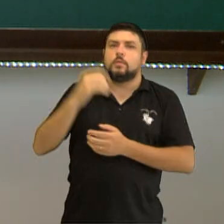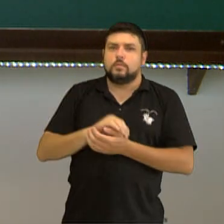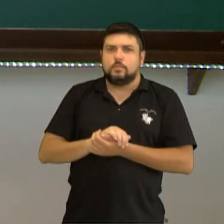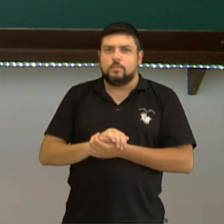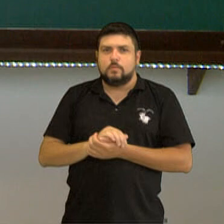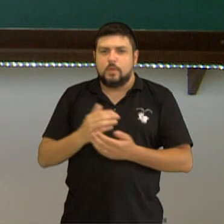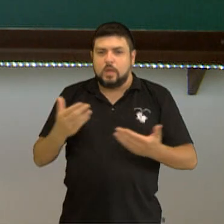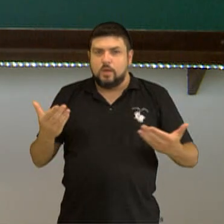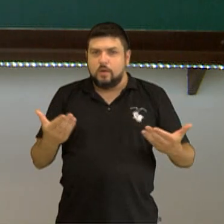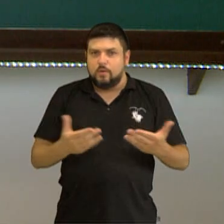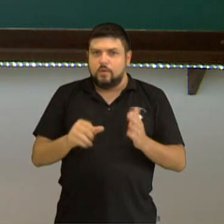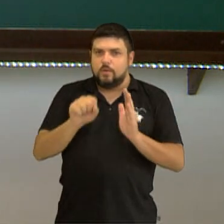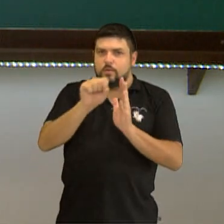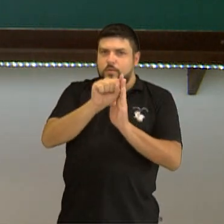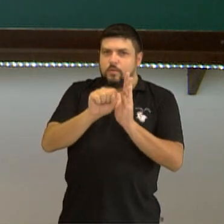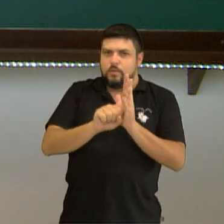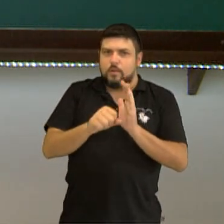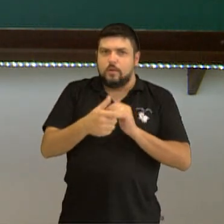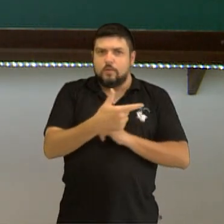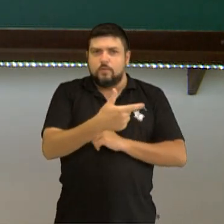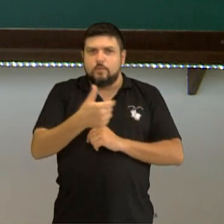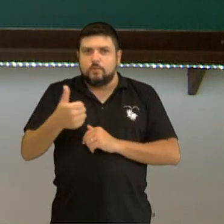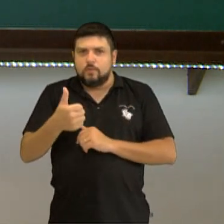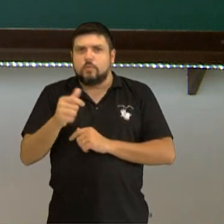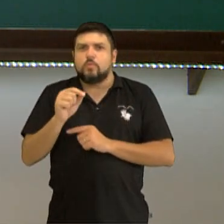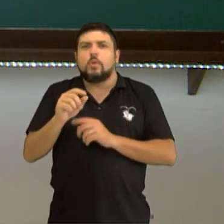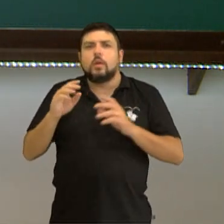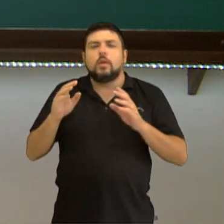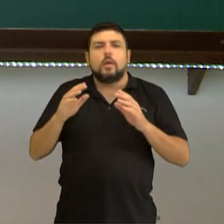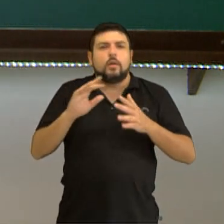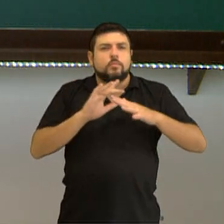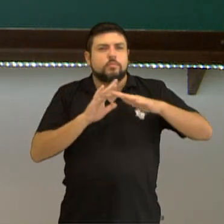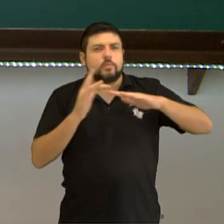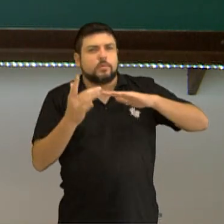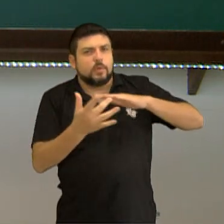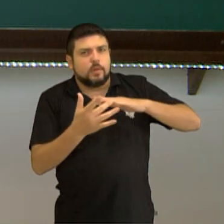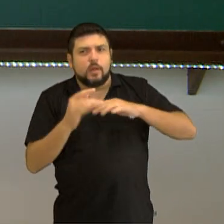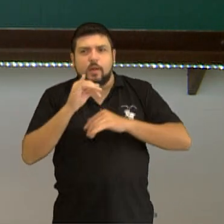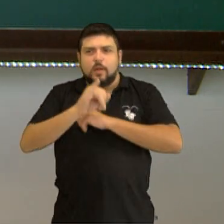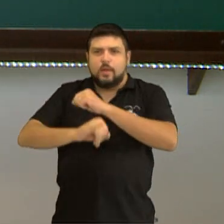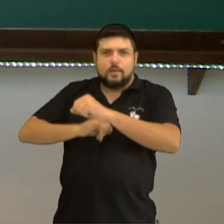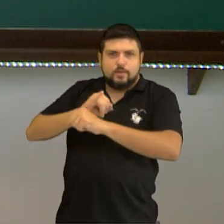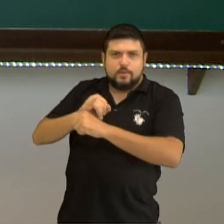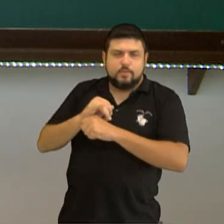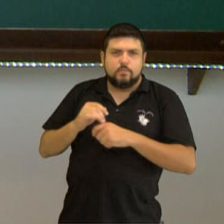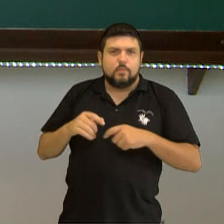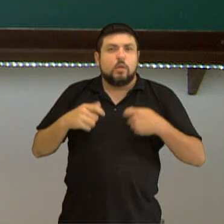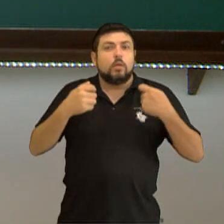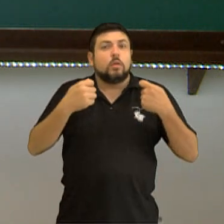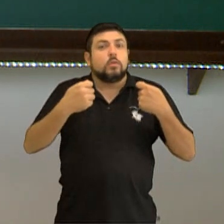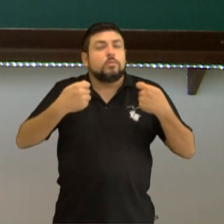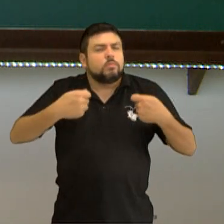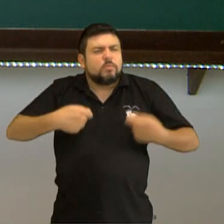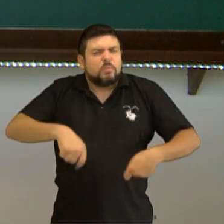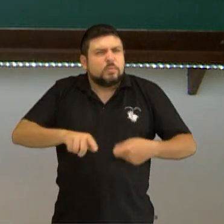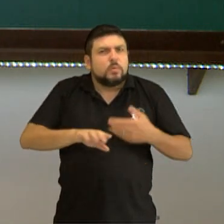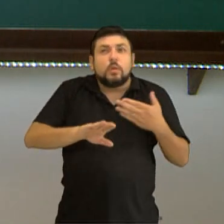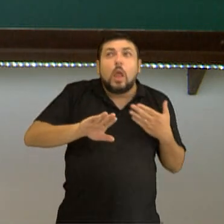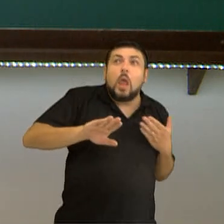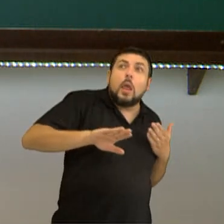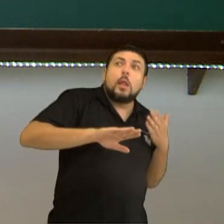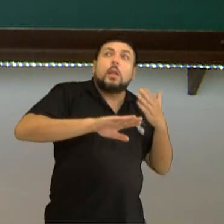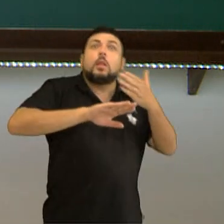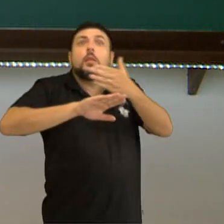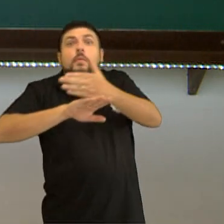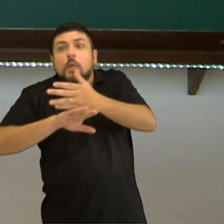no século XXI, com as redes sociais, com a internet, você não precisa mais ir em loco para saber o que acontece. Entra